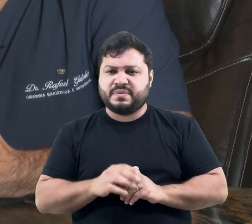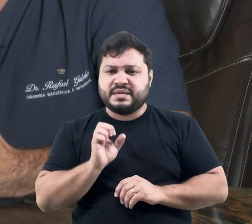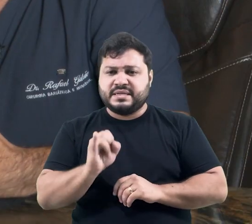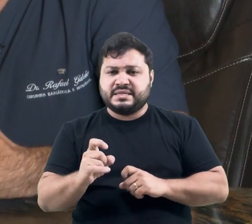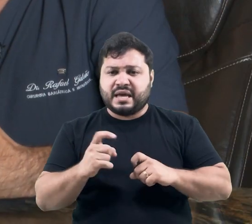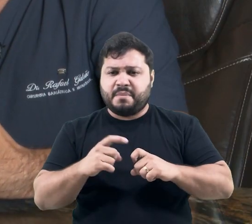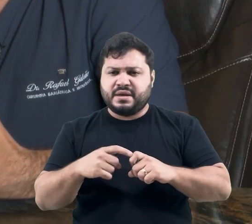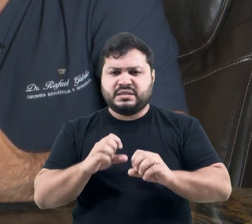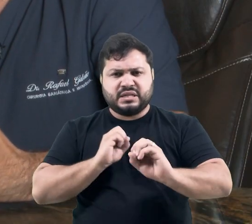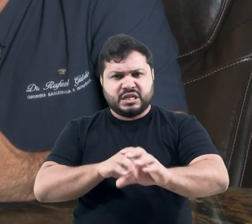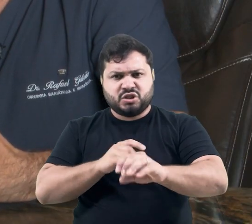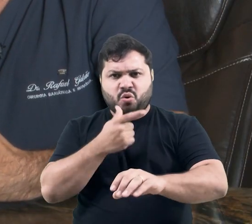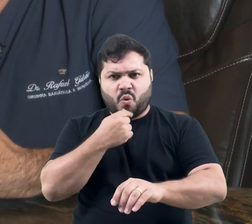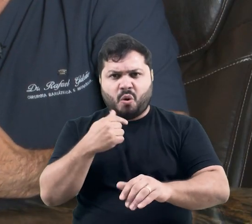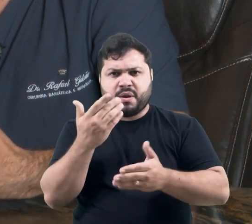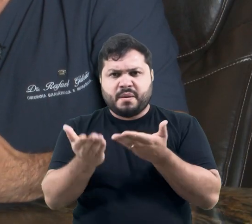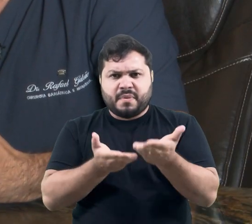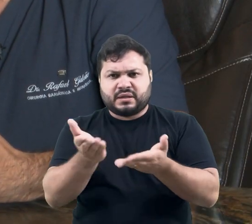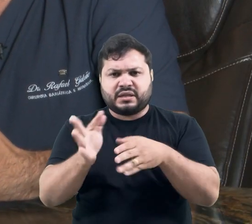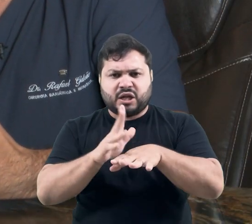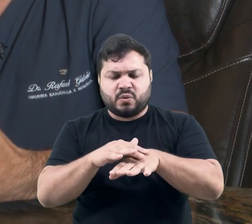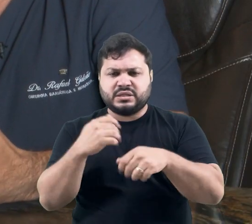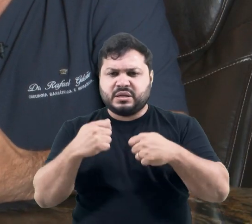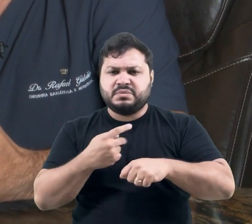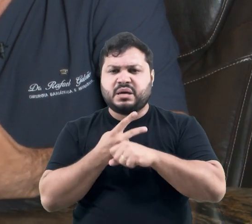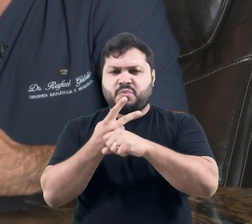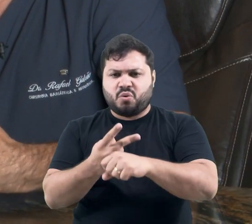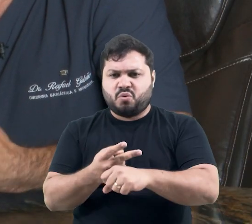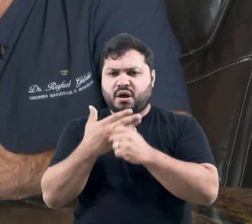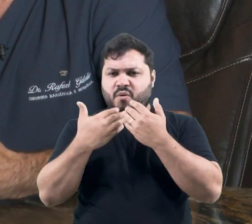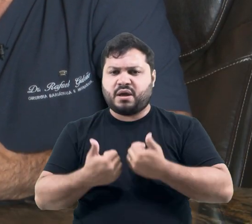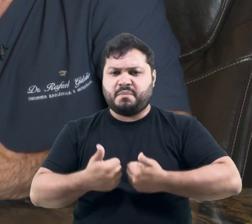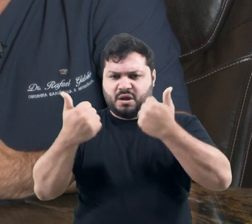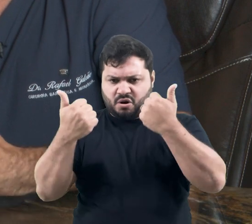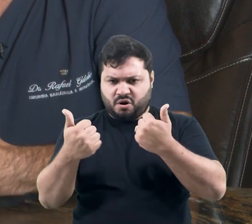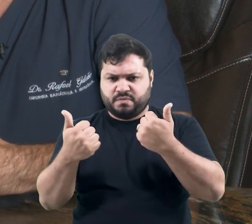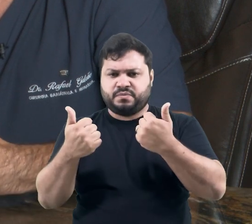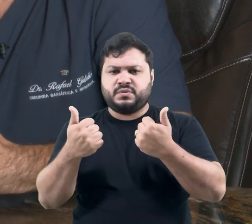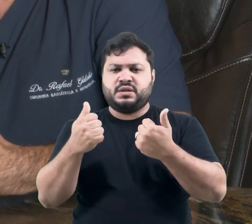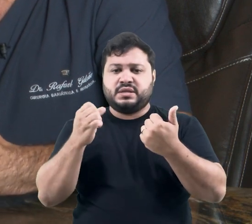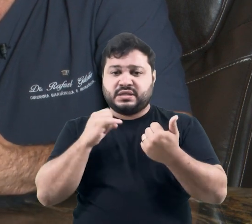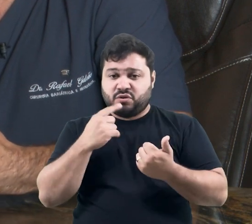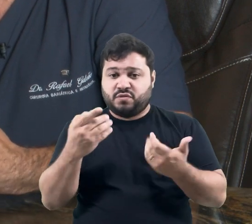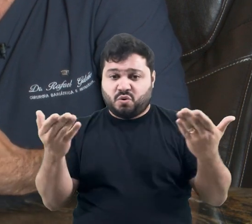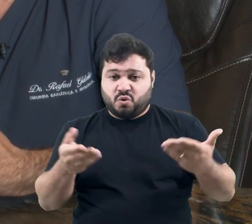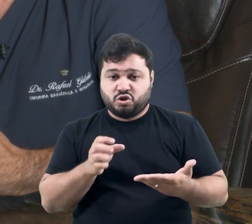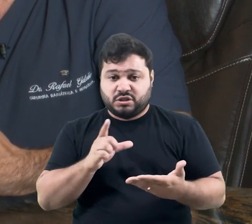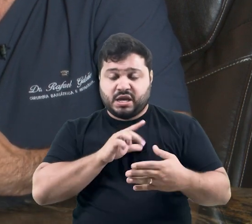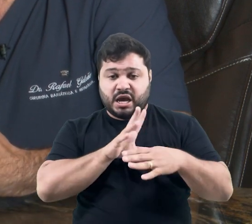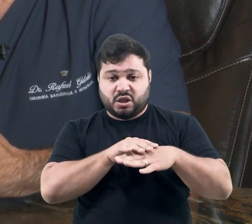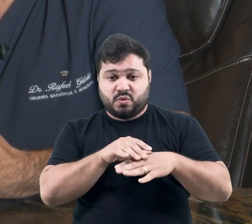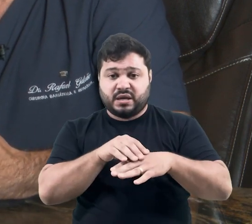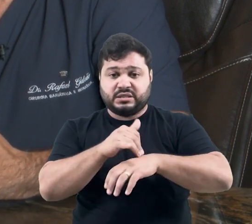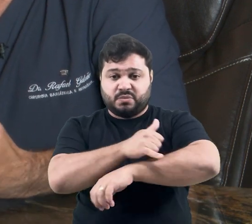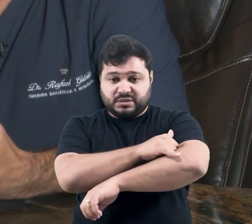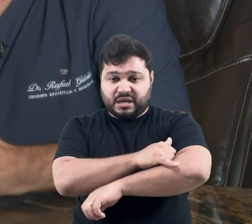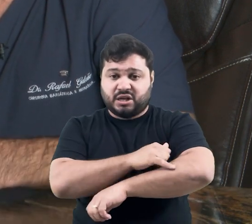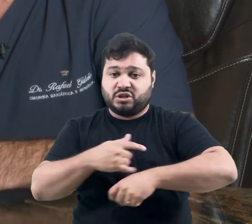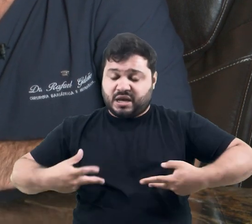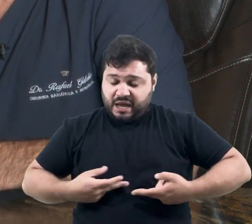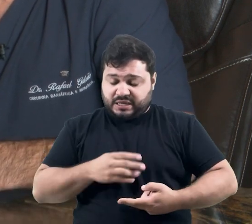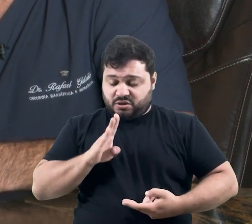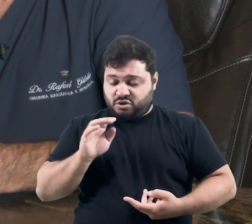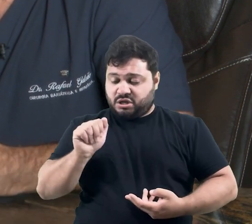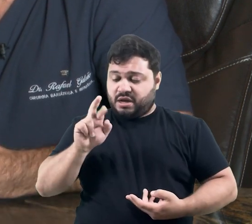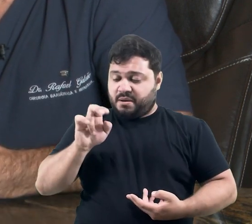Se a medicina capacitou o homem para tratar as doenças, a gente tem que procurar aquilo que é o melhor. E sem dúvida hoje, para quem tem a doença, a obesidade, a